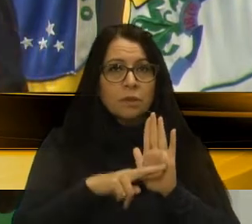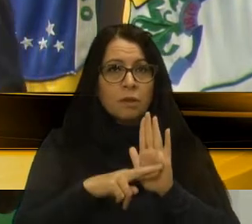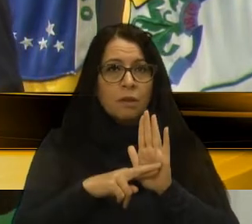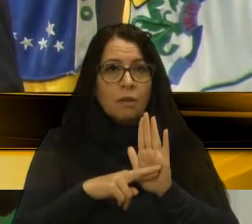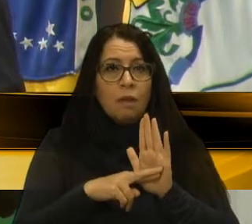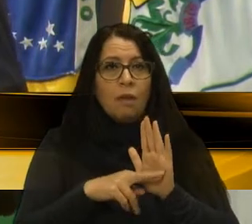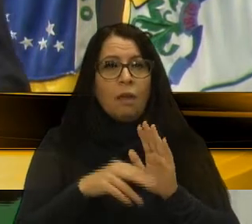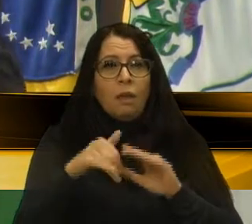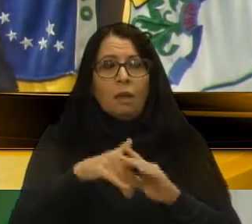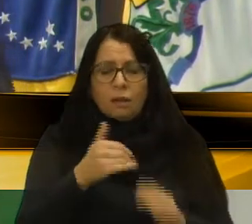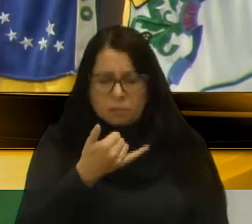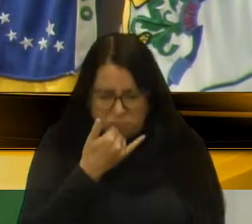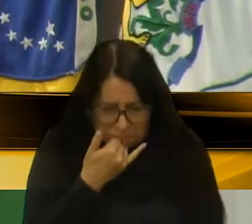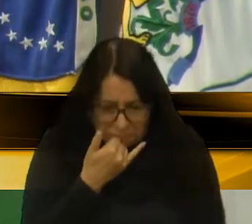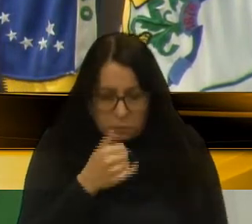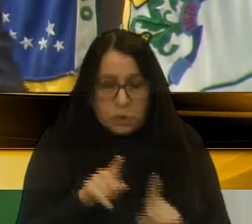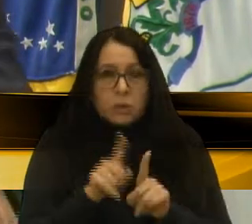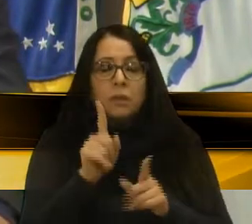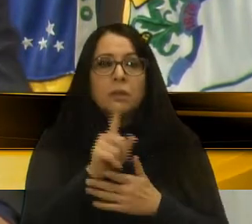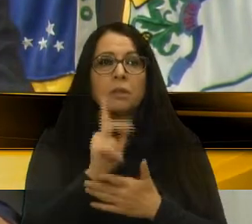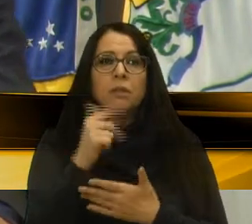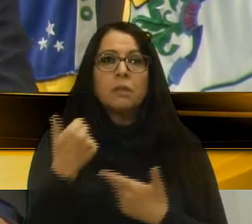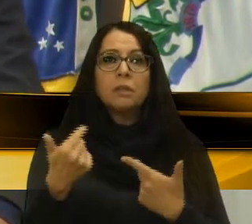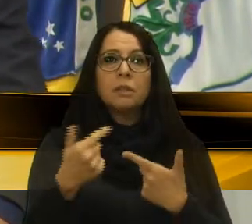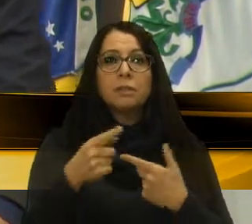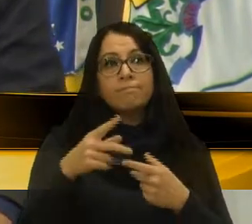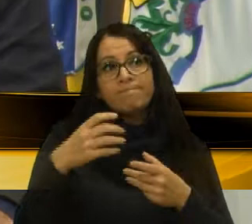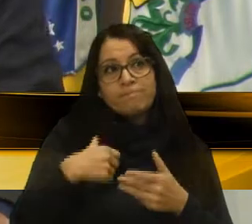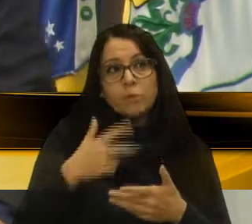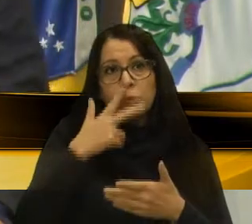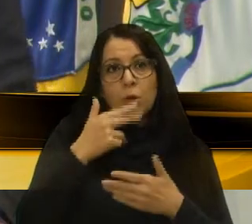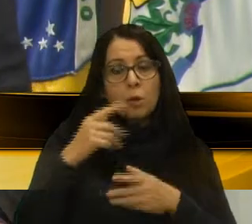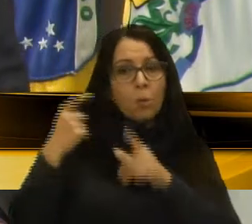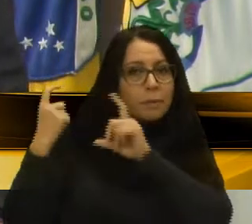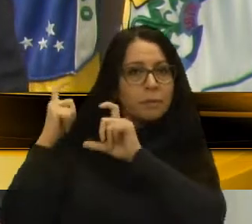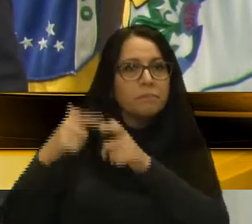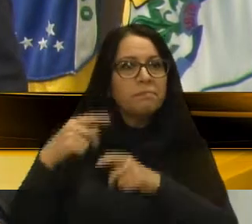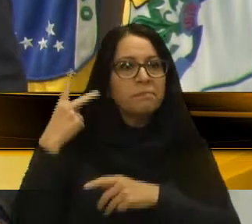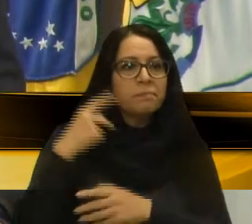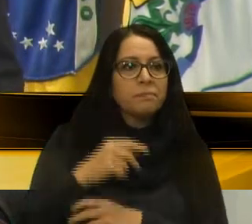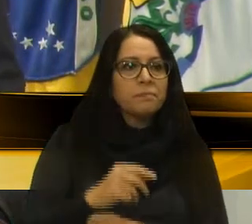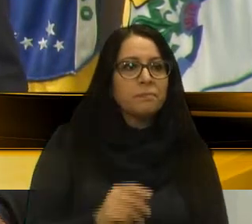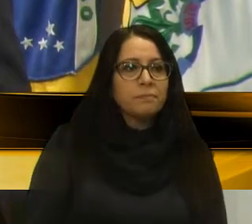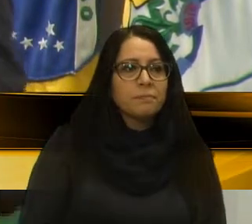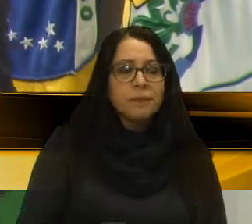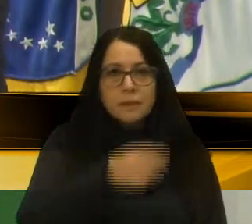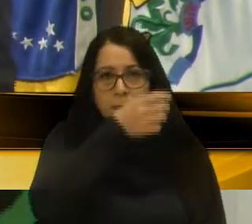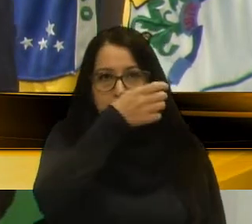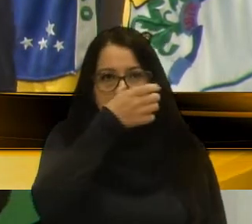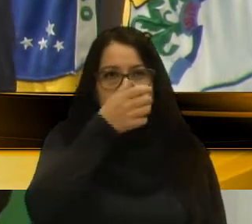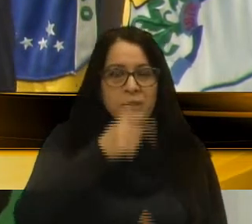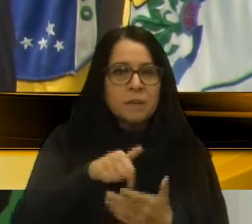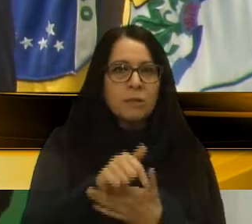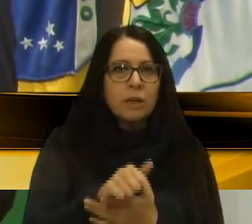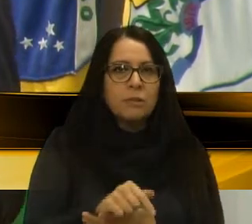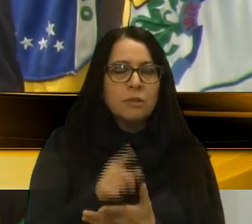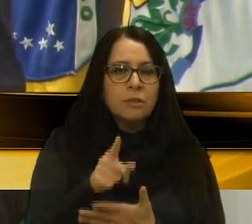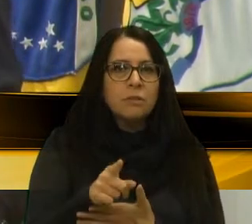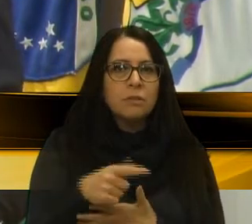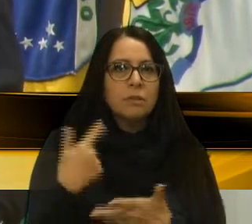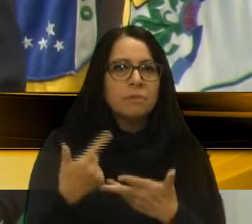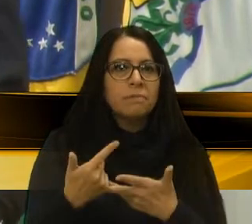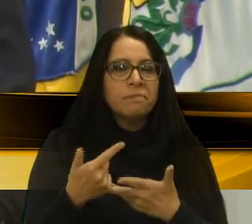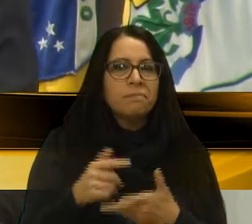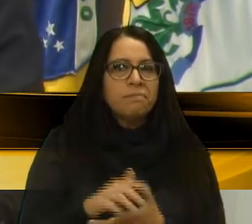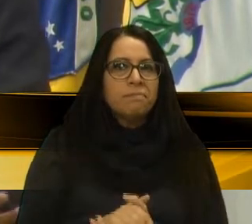regimento interno, mas é um acúmulo político, uma tradição, onde se entendia que essas forças políticas tinham